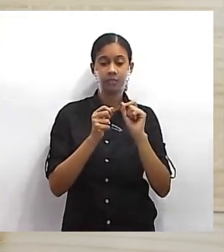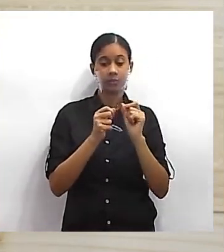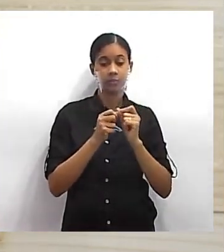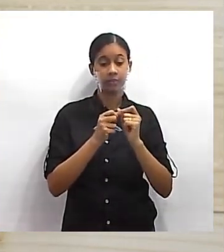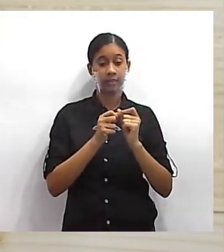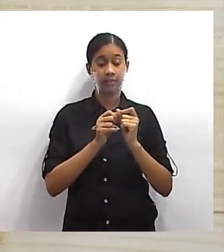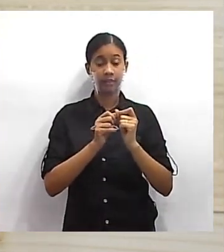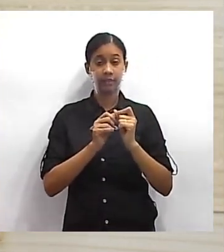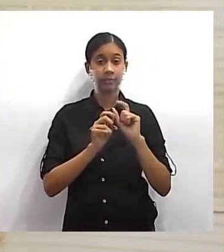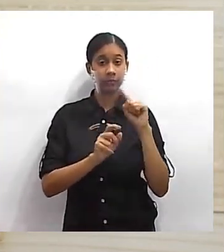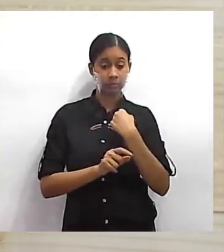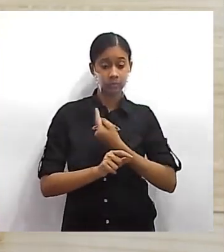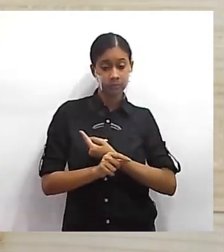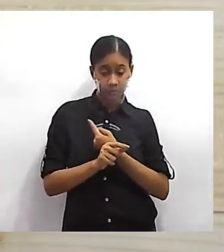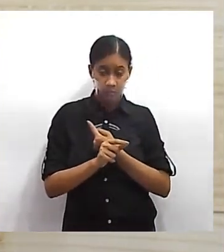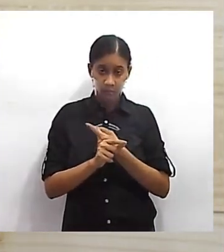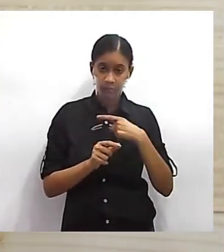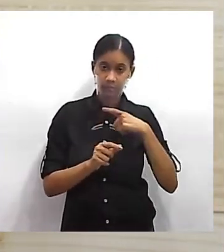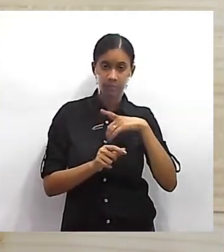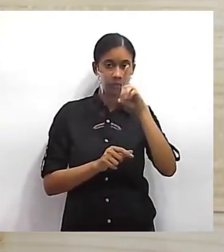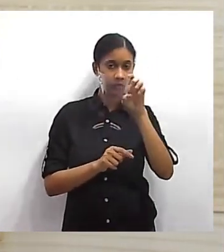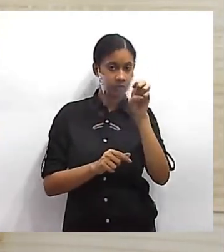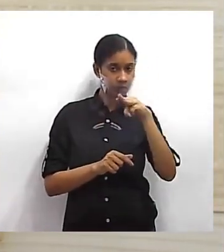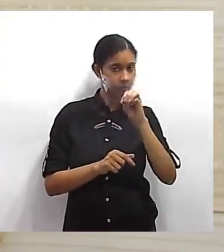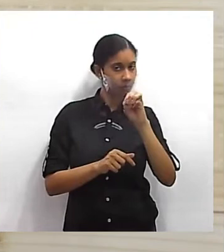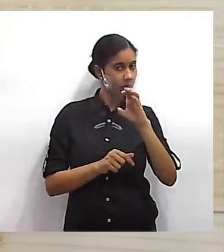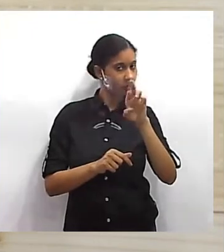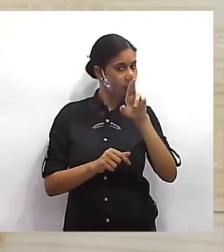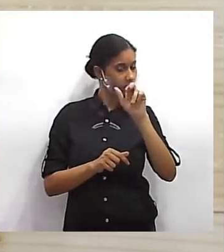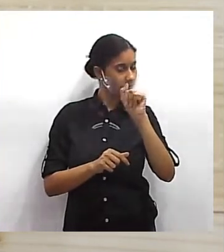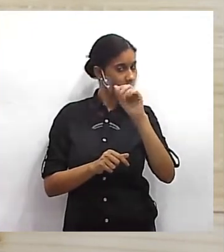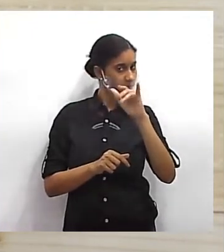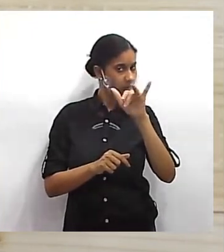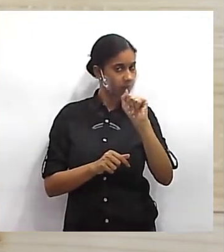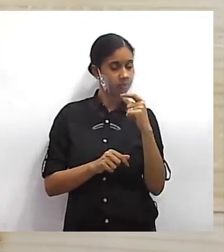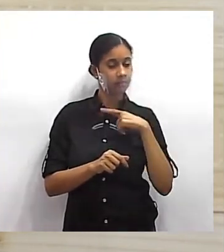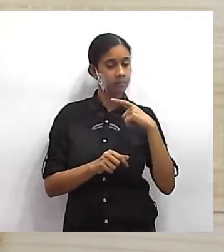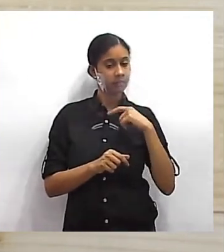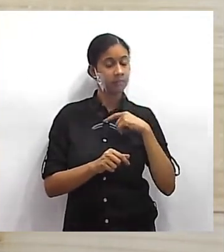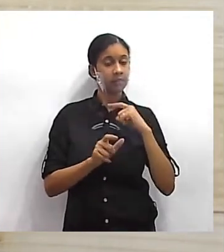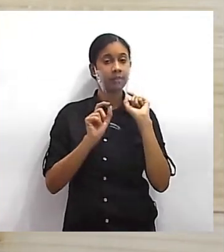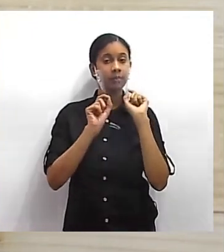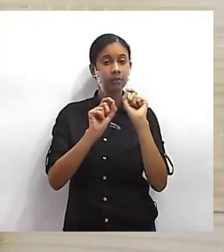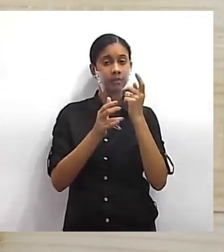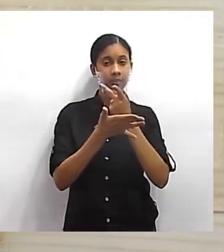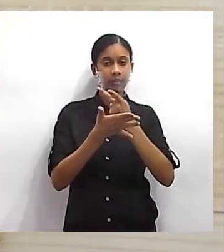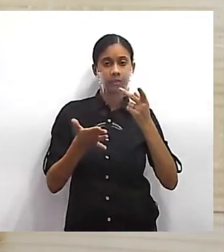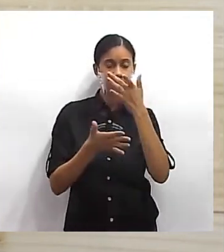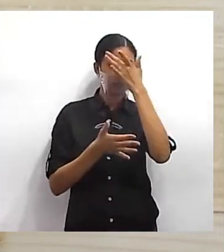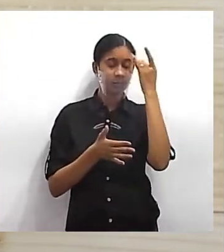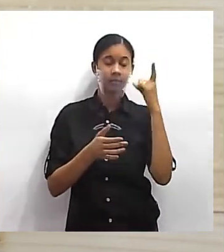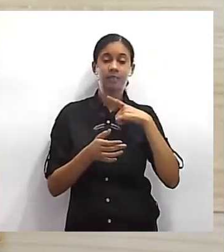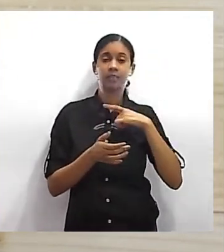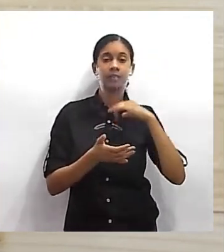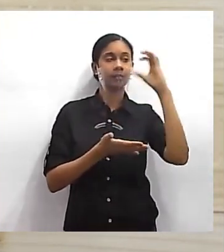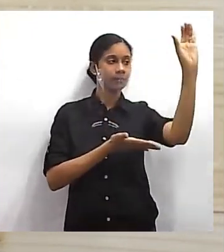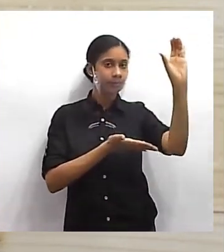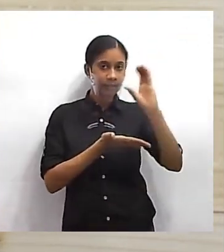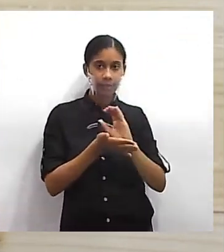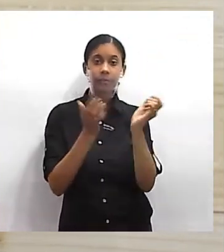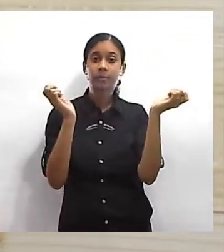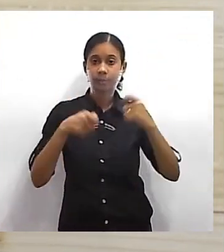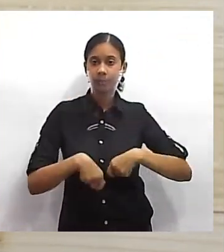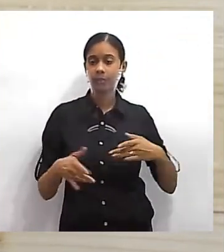que só as pessoas que têm o maior cabedal, ou seja, mais recursos, que possam se eleger, que possam chegar